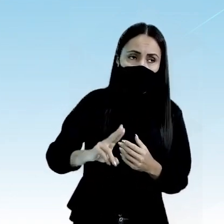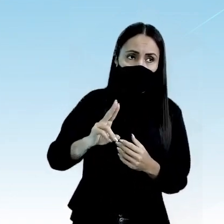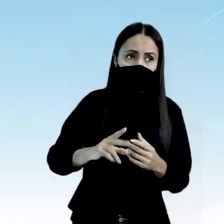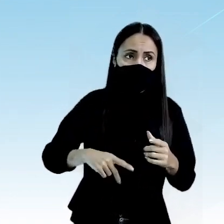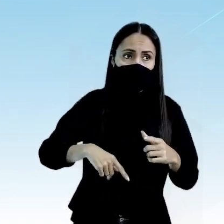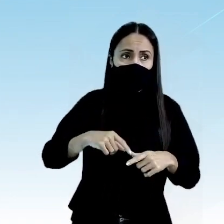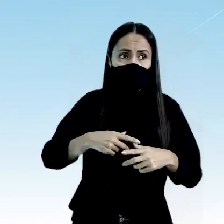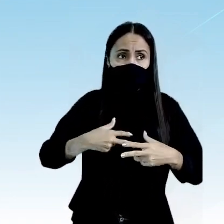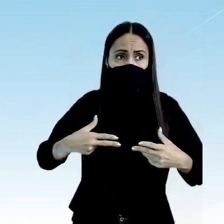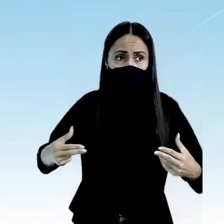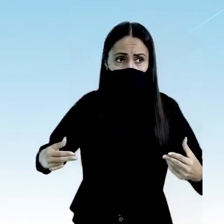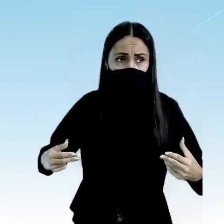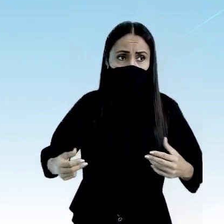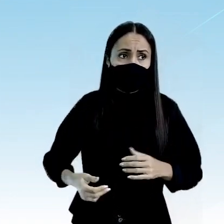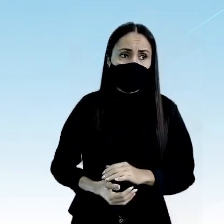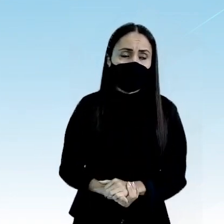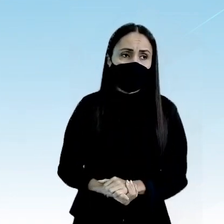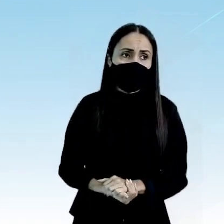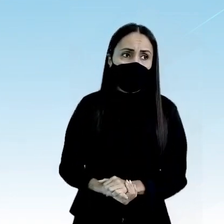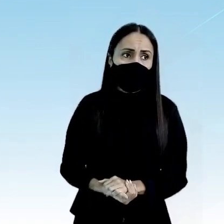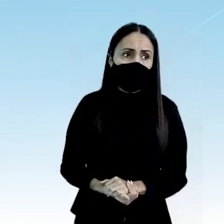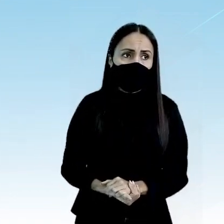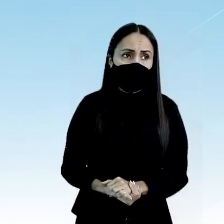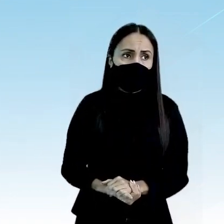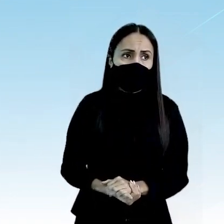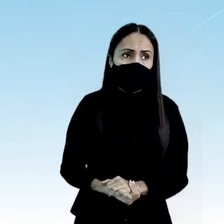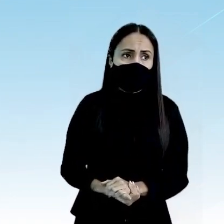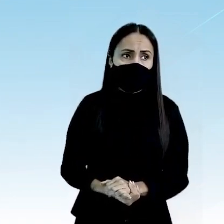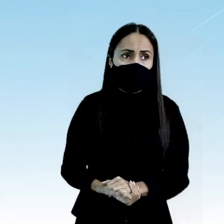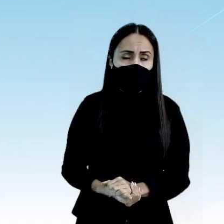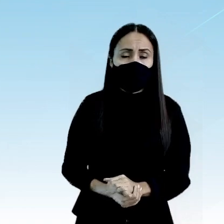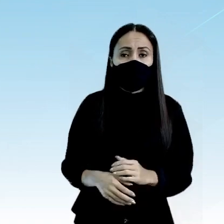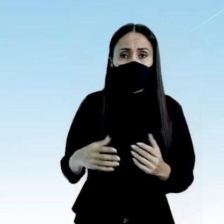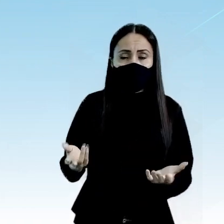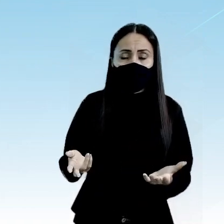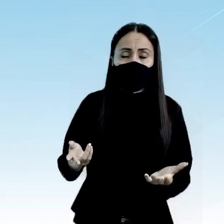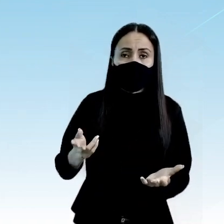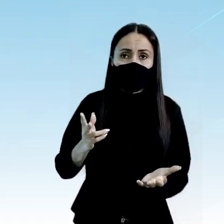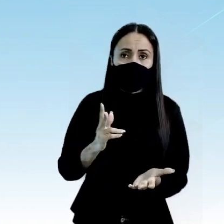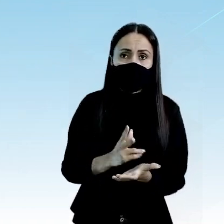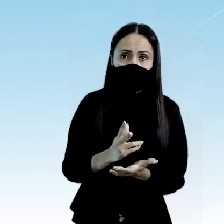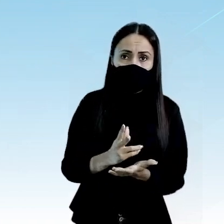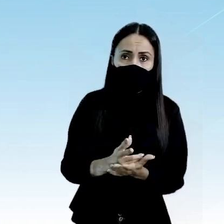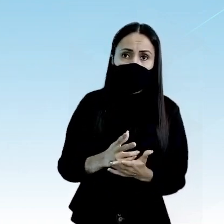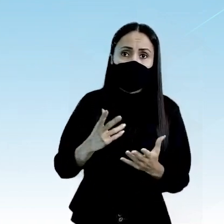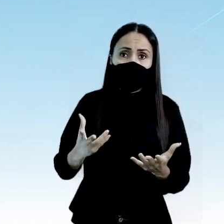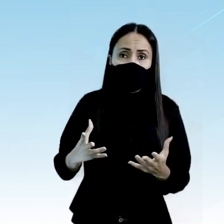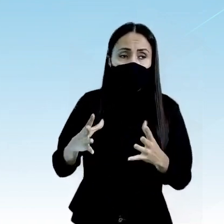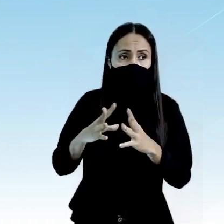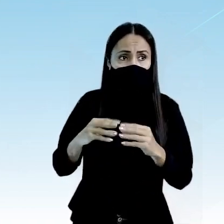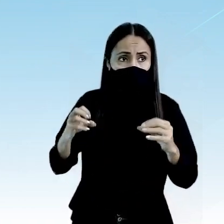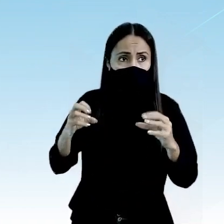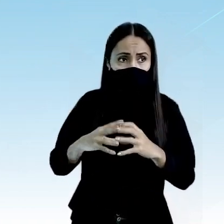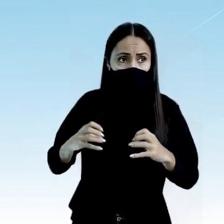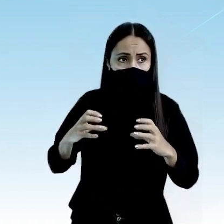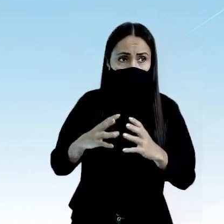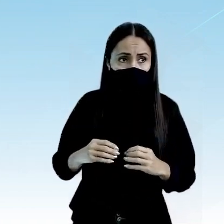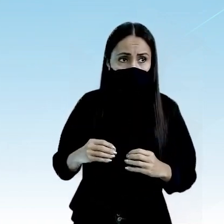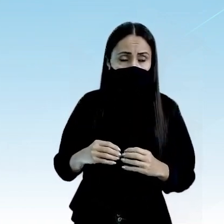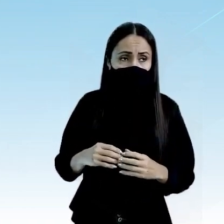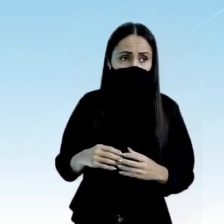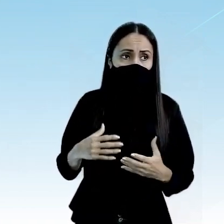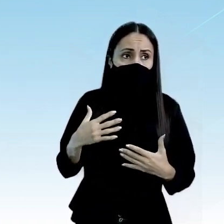ou seja, a se mecanizar, foi a de tecido de algodão. Então, o empresário